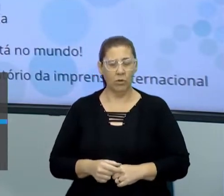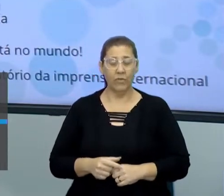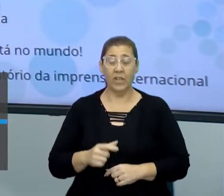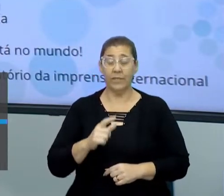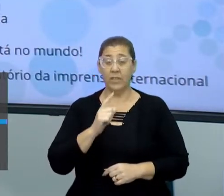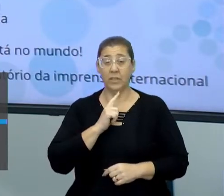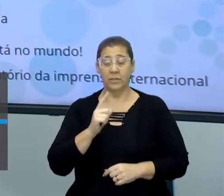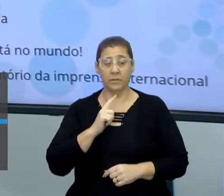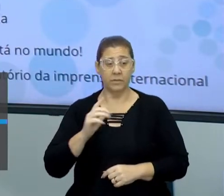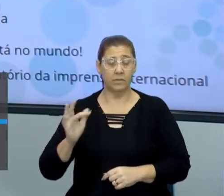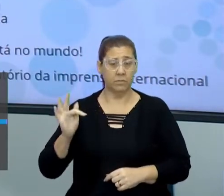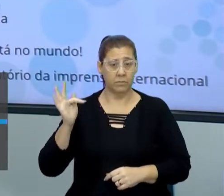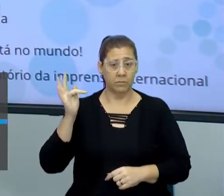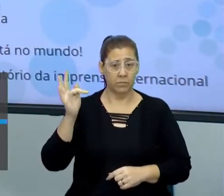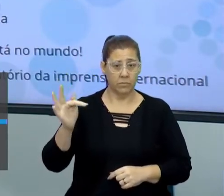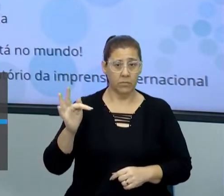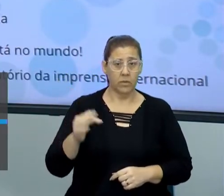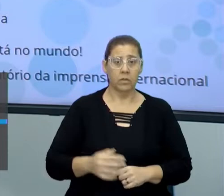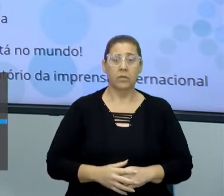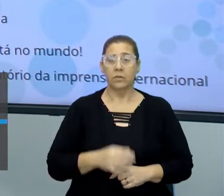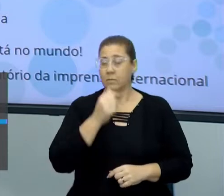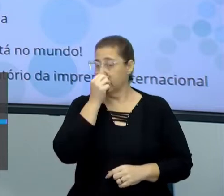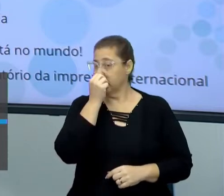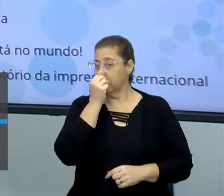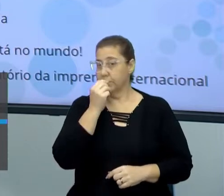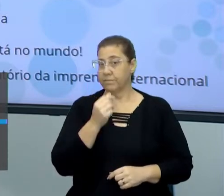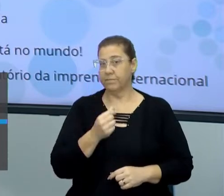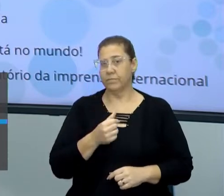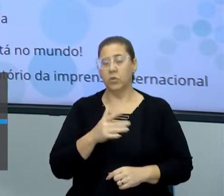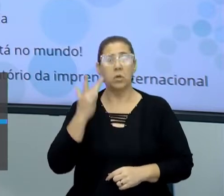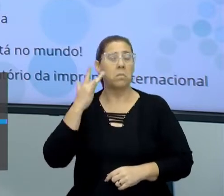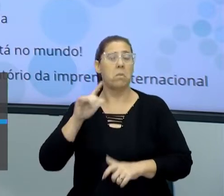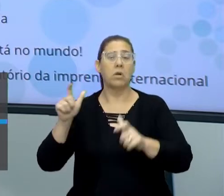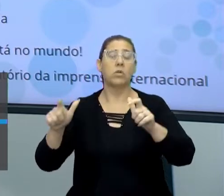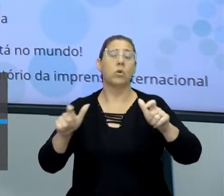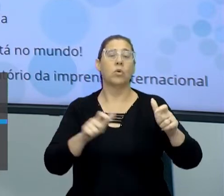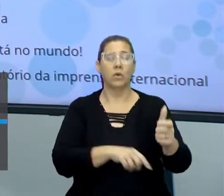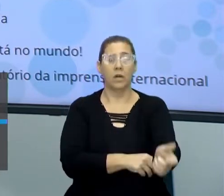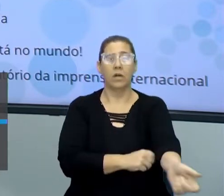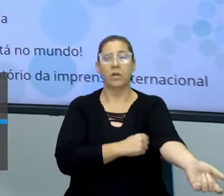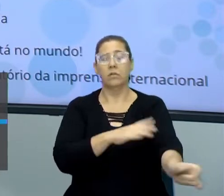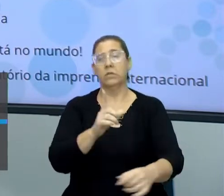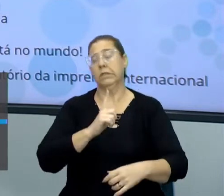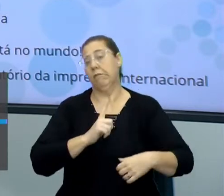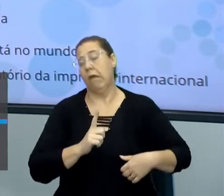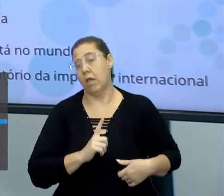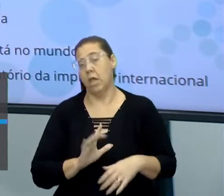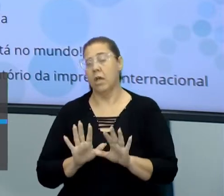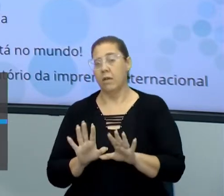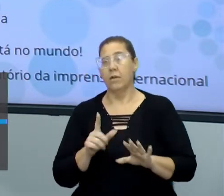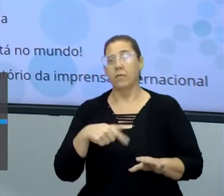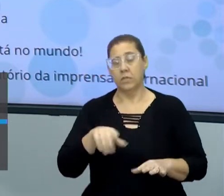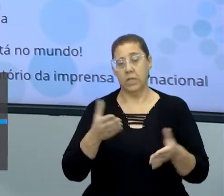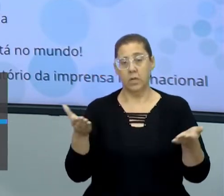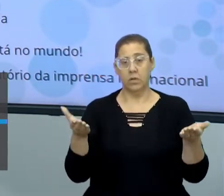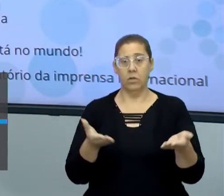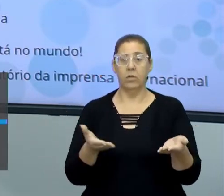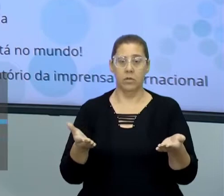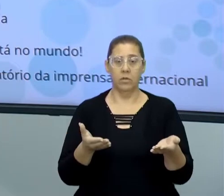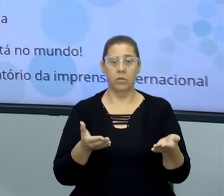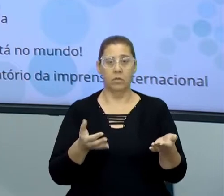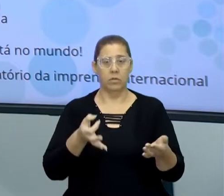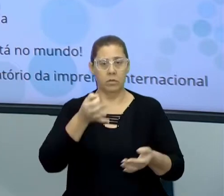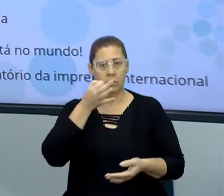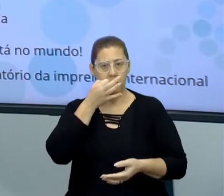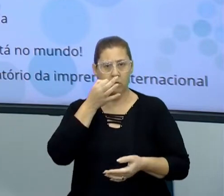essa aula em 2300, 2400, não importa o mecanismo, não importa o gadget que você tem em mão, e você está agora com o